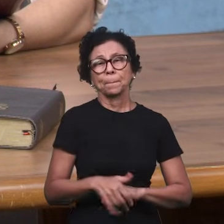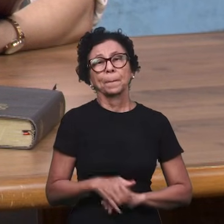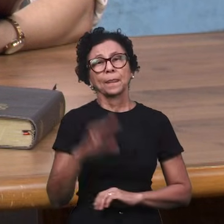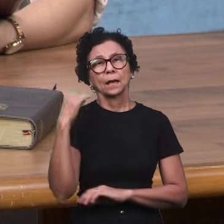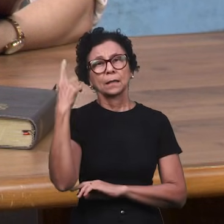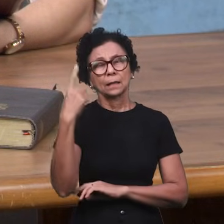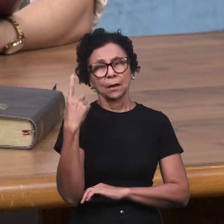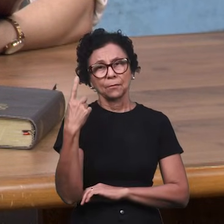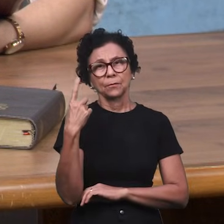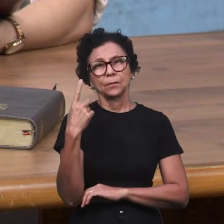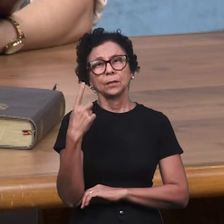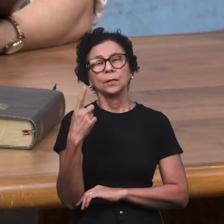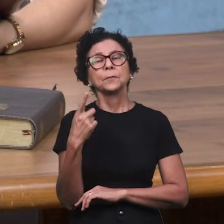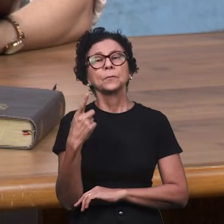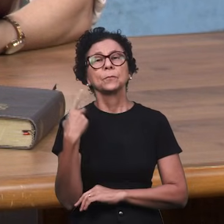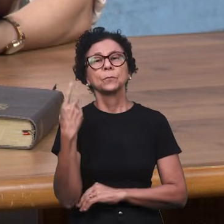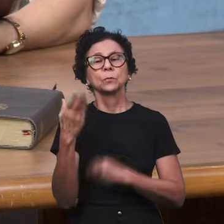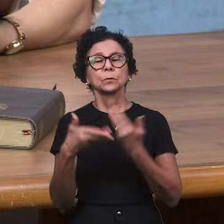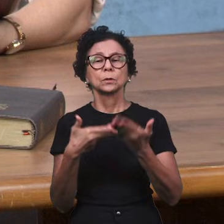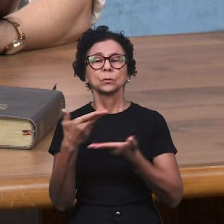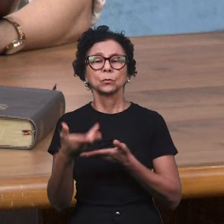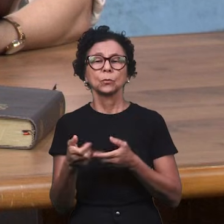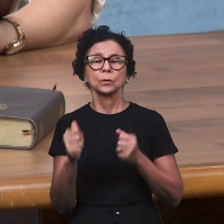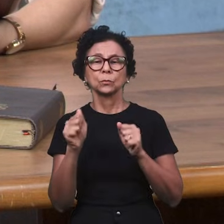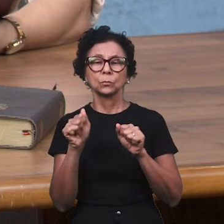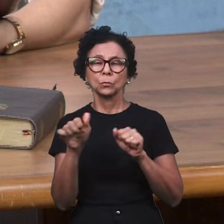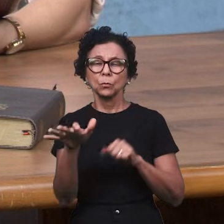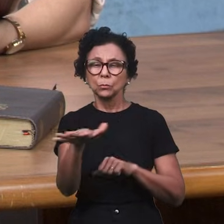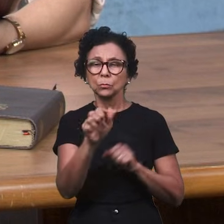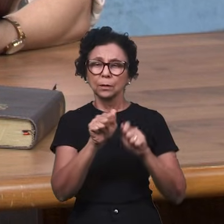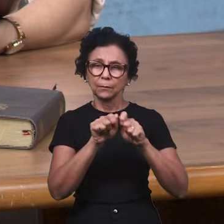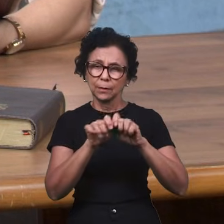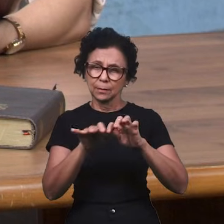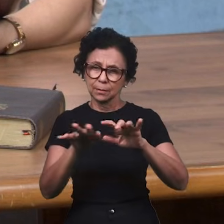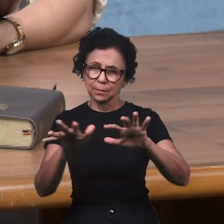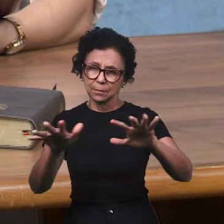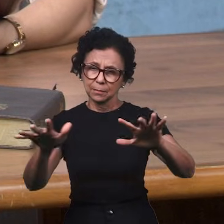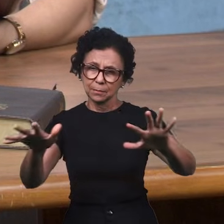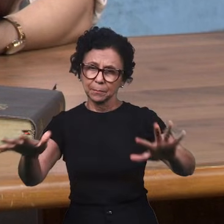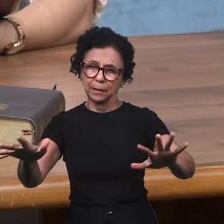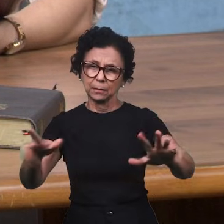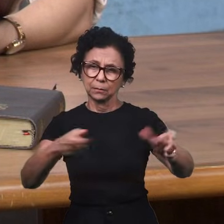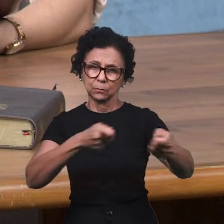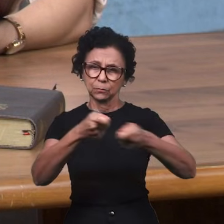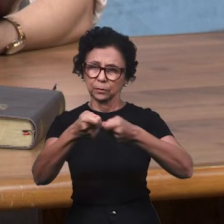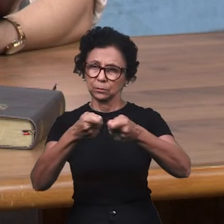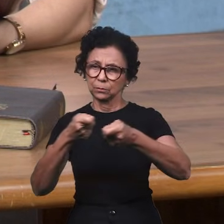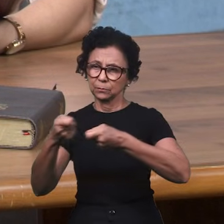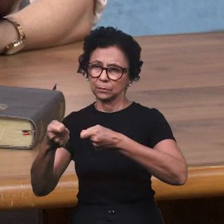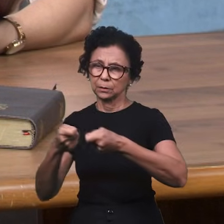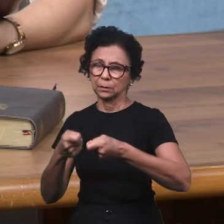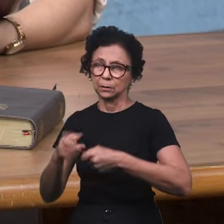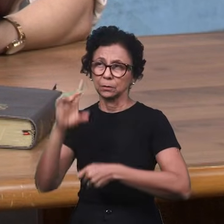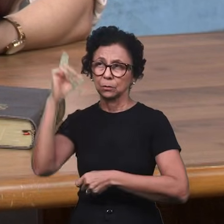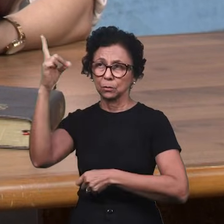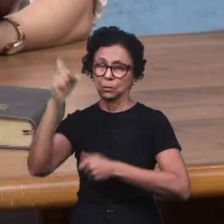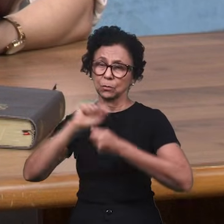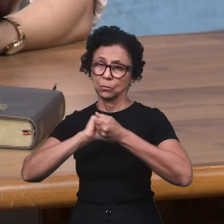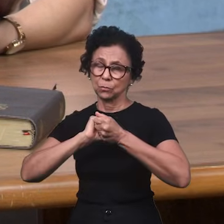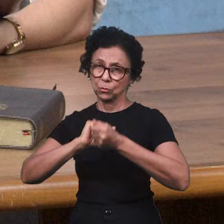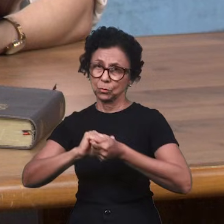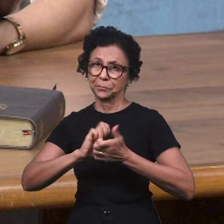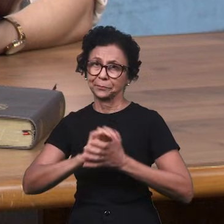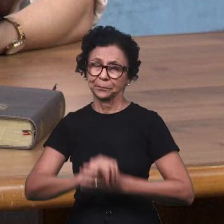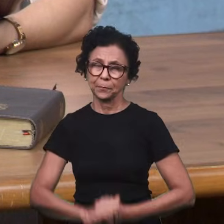crescendo, porque o Senhor dos exércitos era com ele. E estes foram os chefes dos heróis